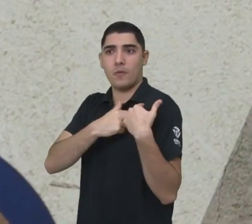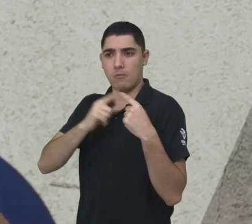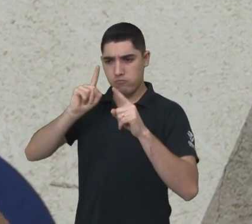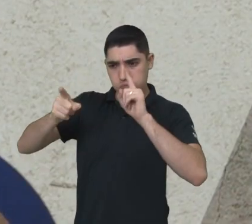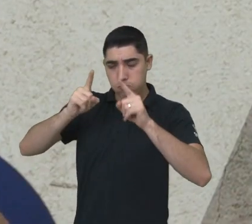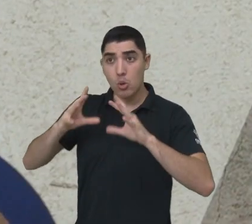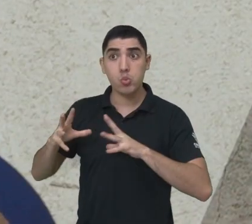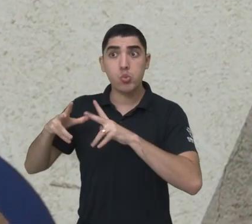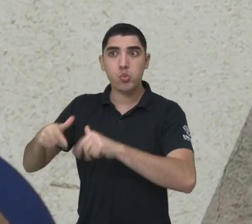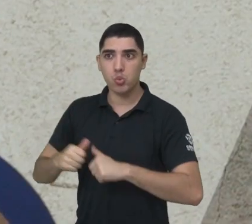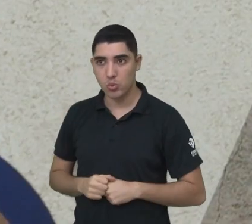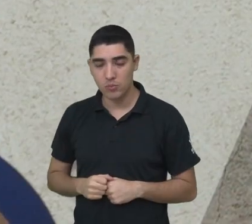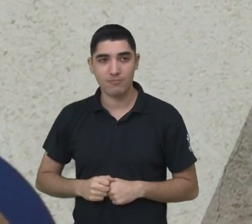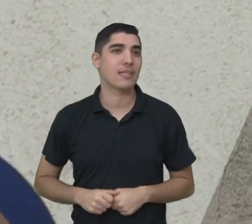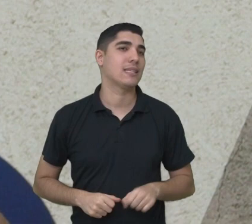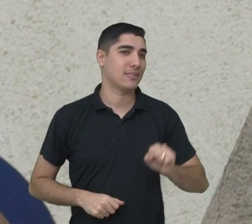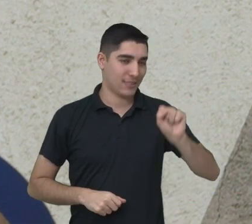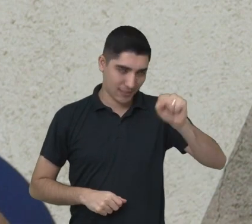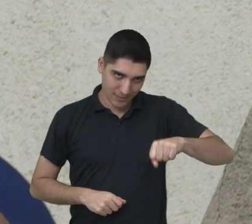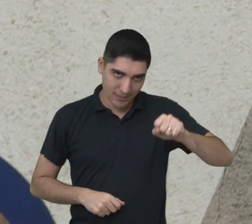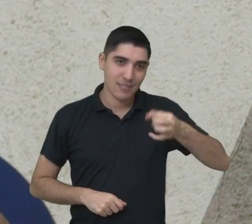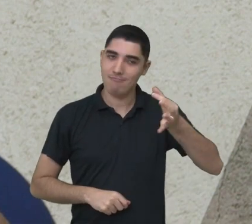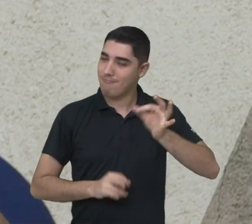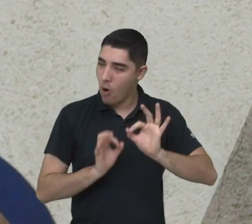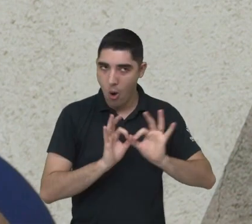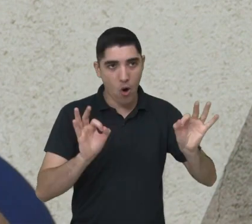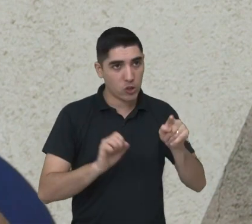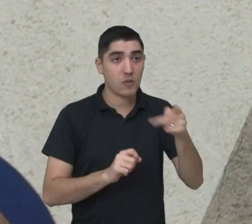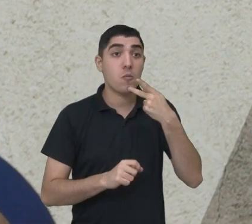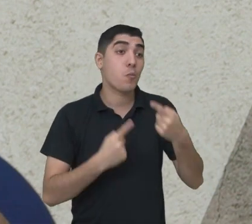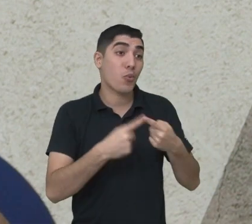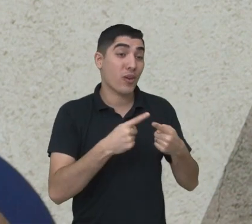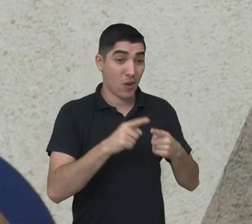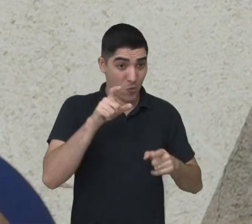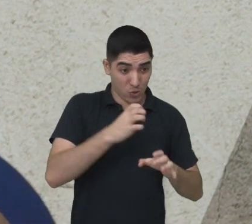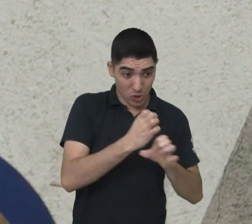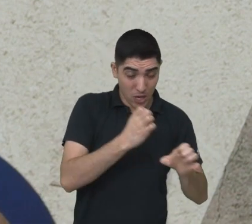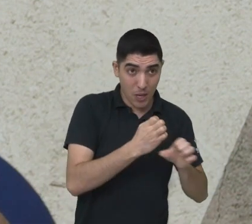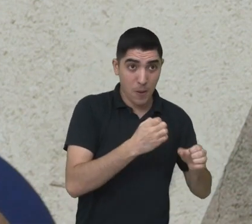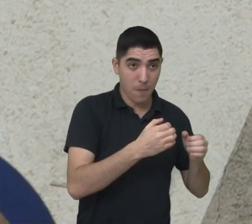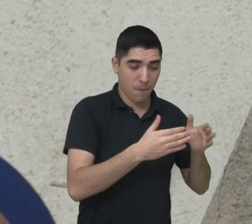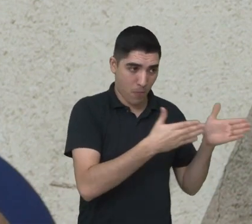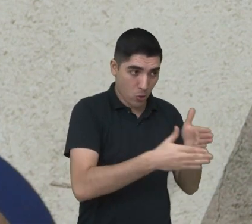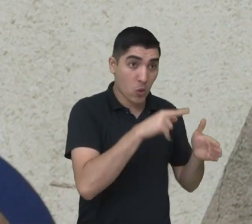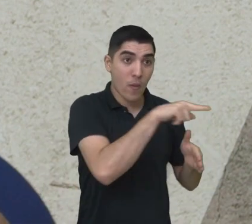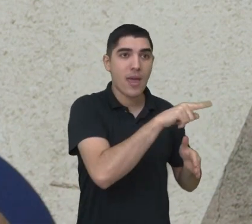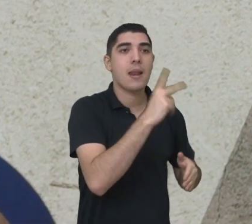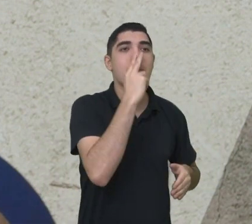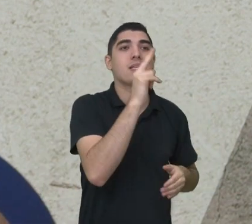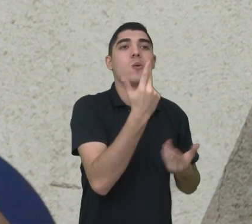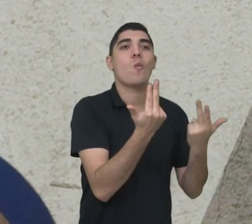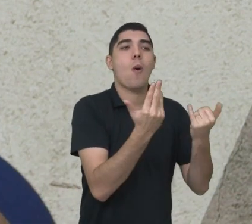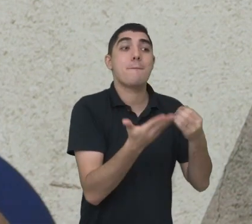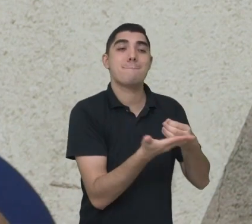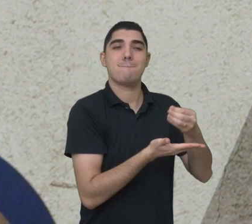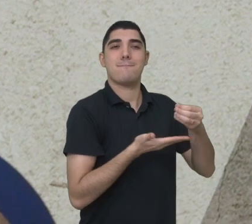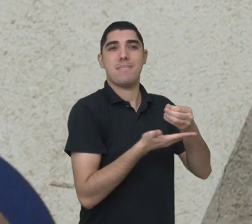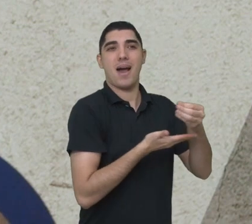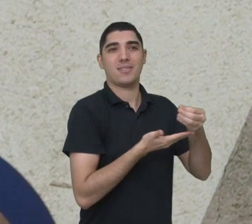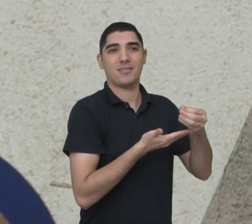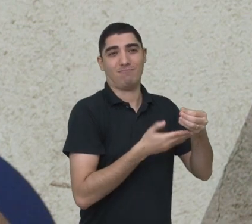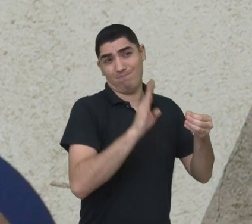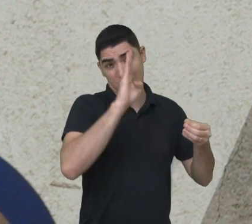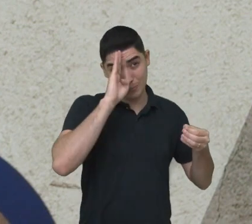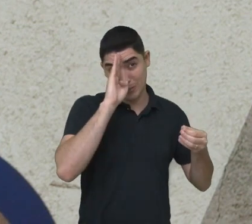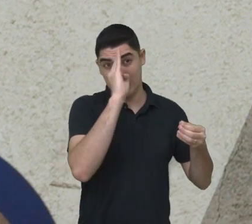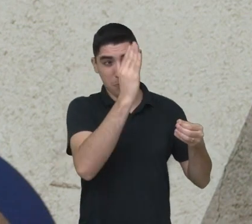acaba dando a base para todos os outros engenheiros, né, o engenheiro de produção, porque ele tem toda os